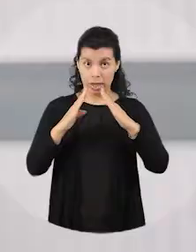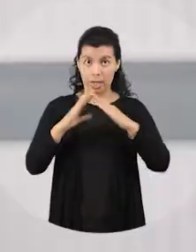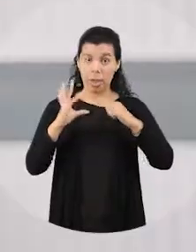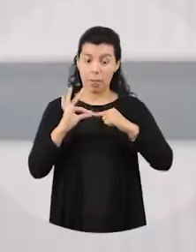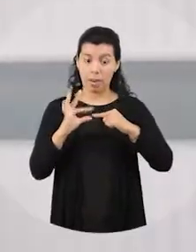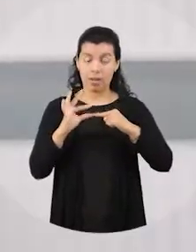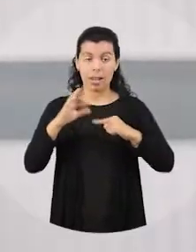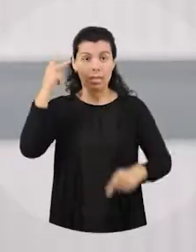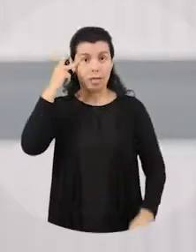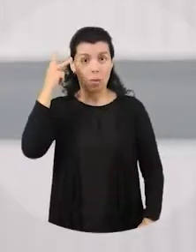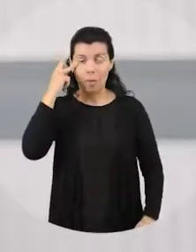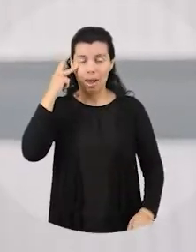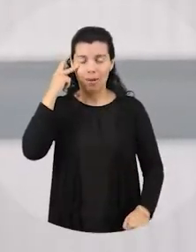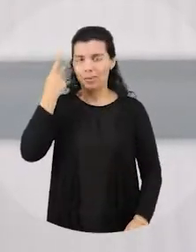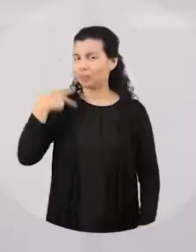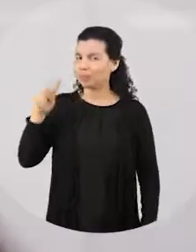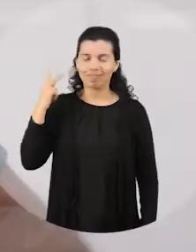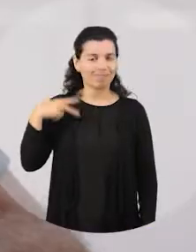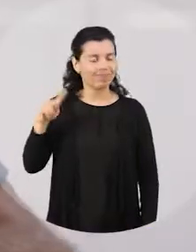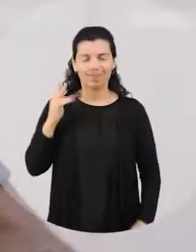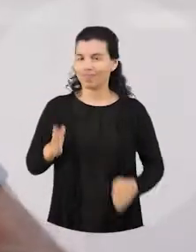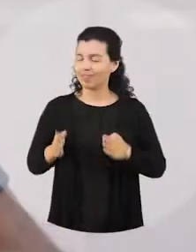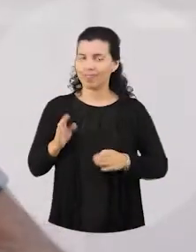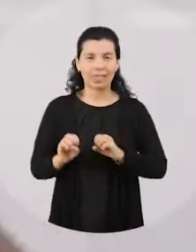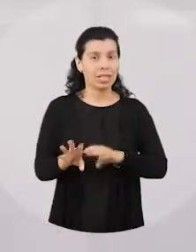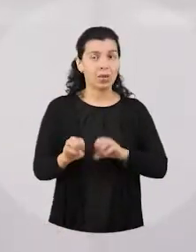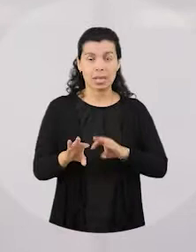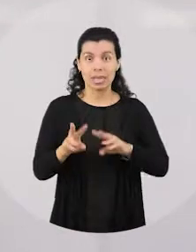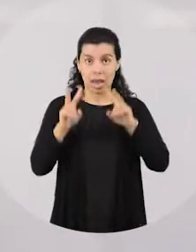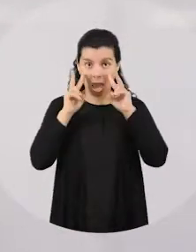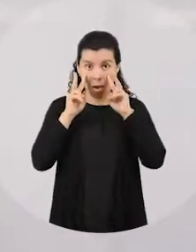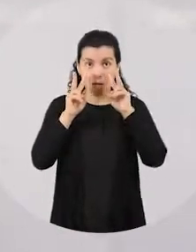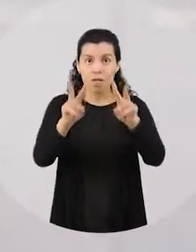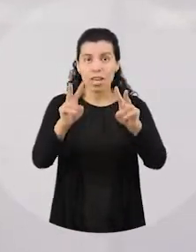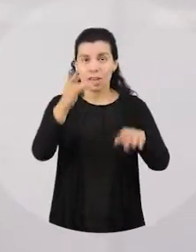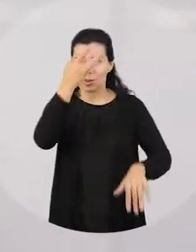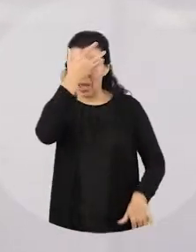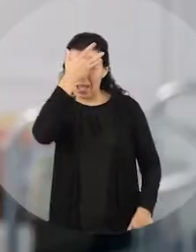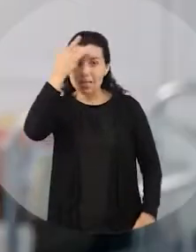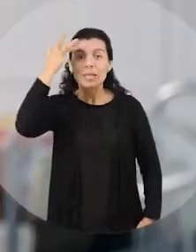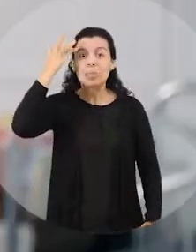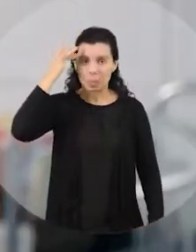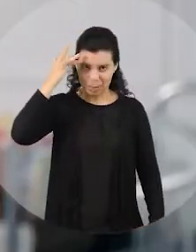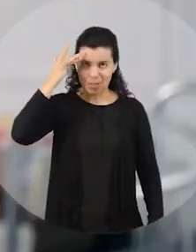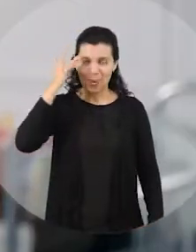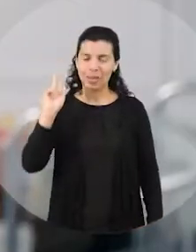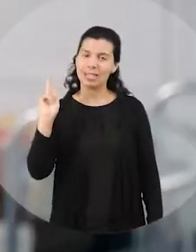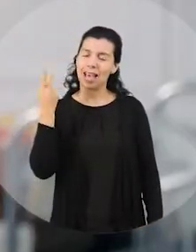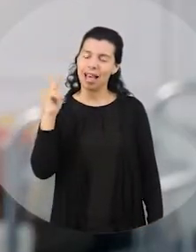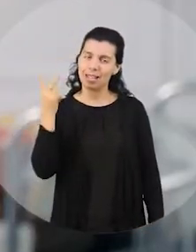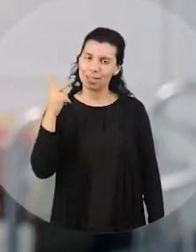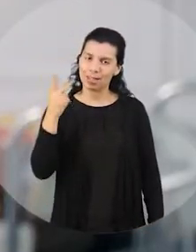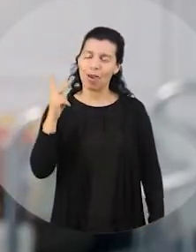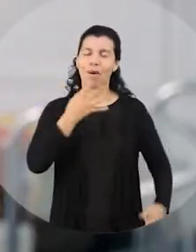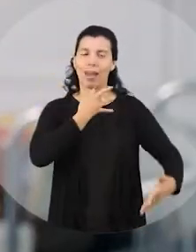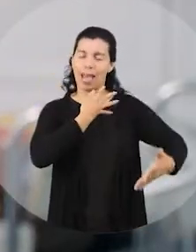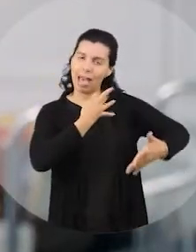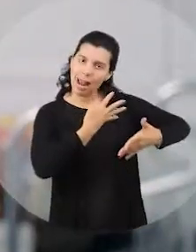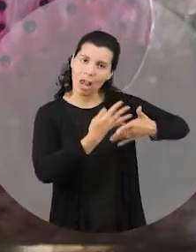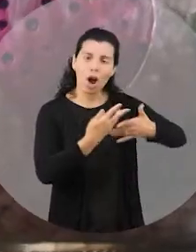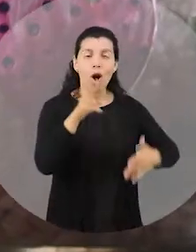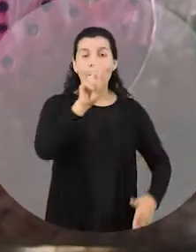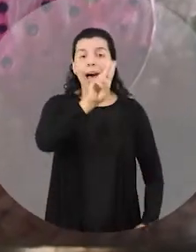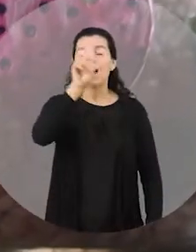nenhuma da parlamentar te dar aprender a ver as pessoas gente de história com uma trajetória o